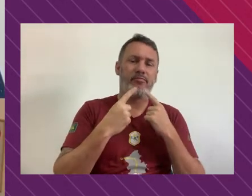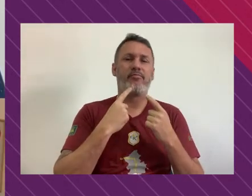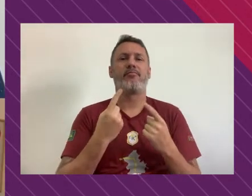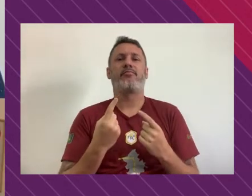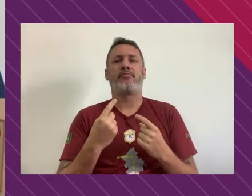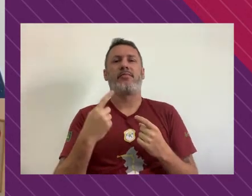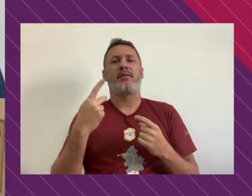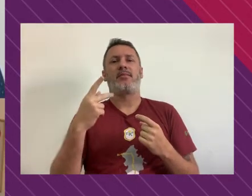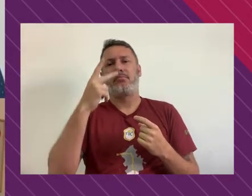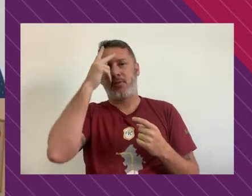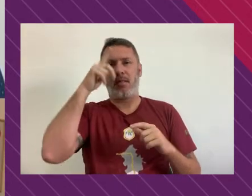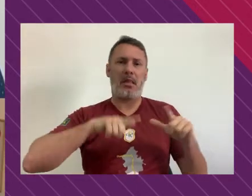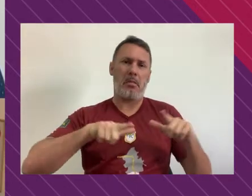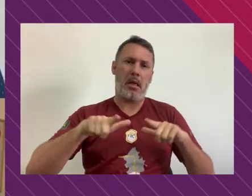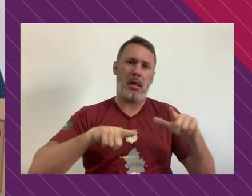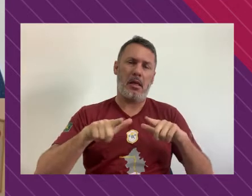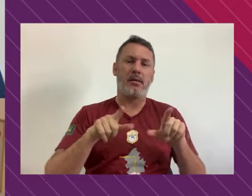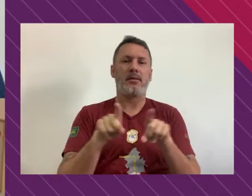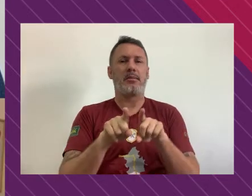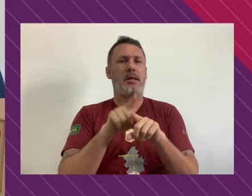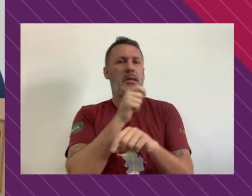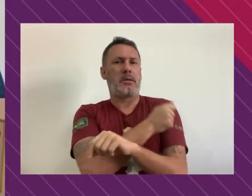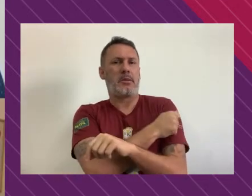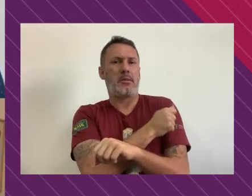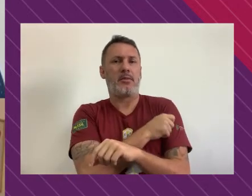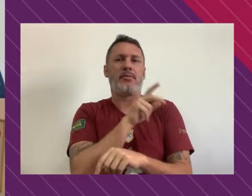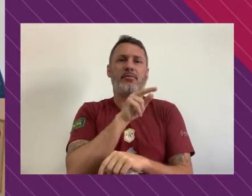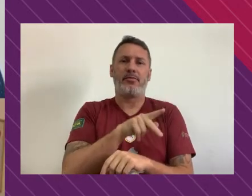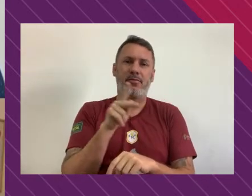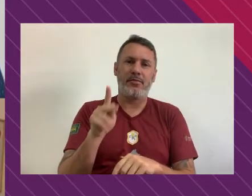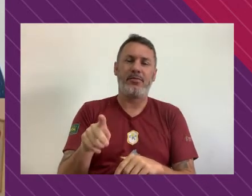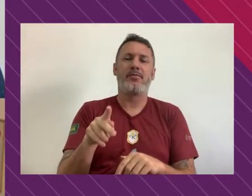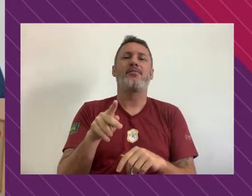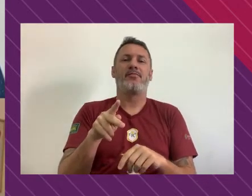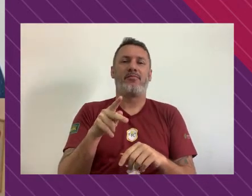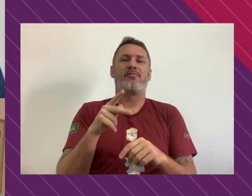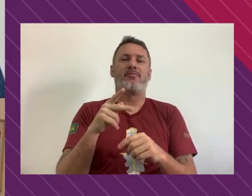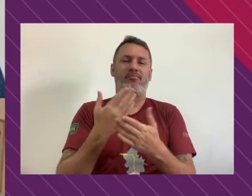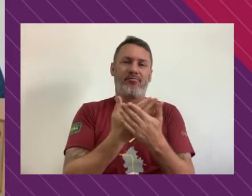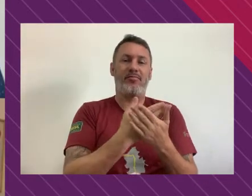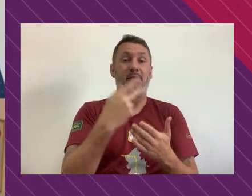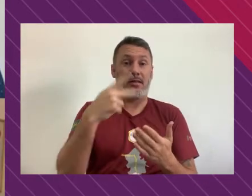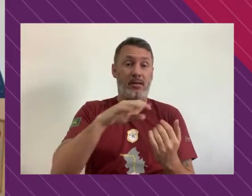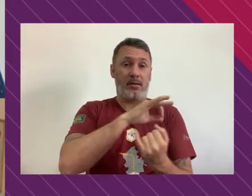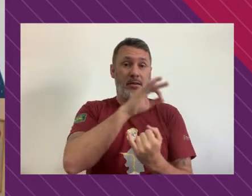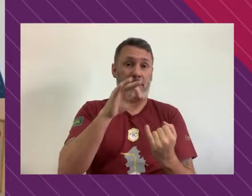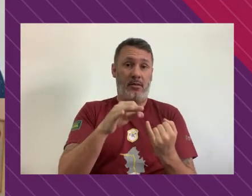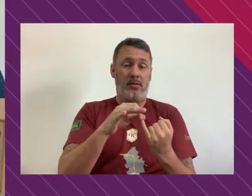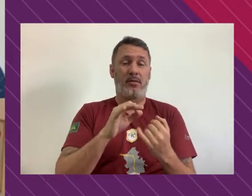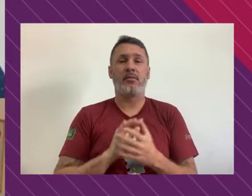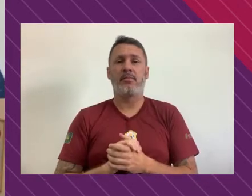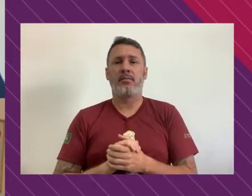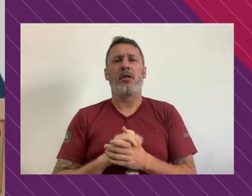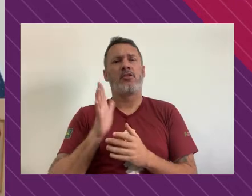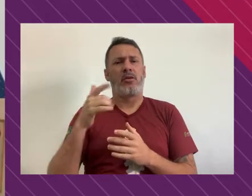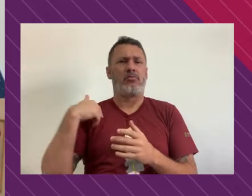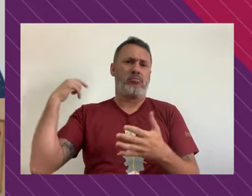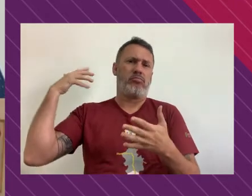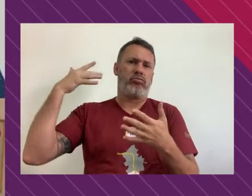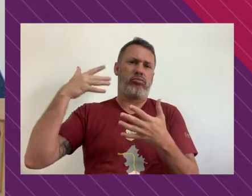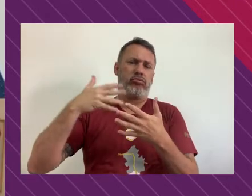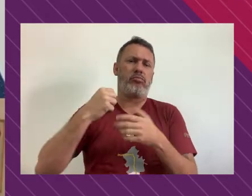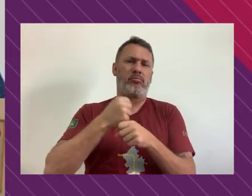com os trabalhadores e também estudantes, professores e professoras aqui do IFES. Eu estou há algum tempo aí atuando